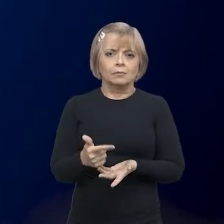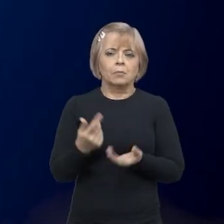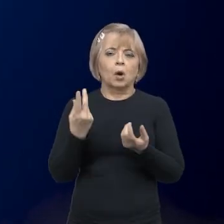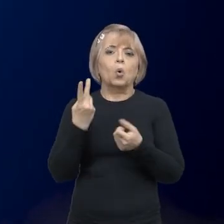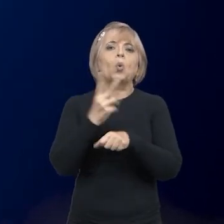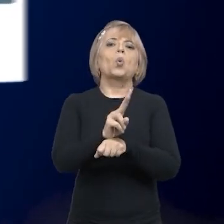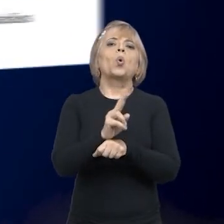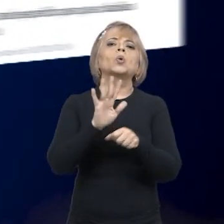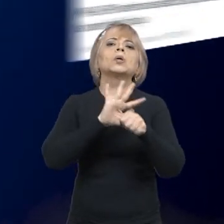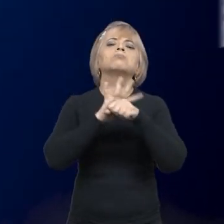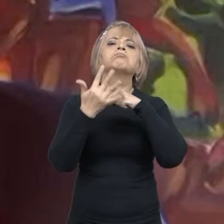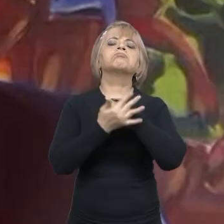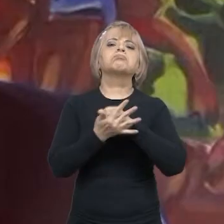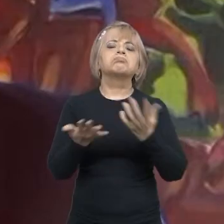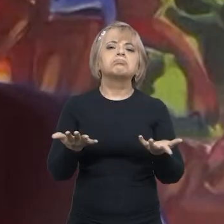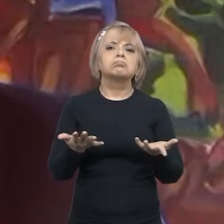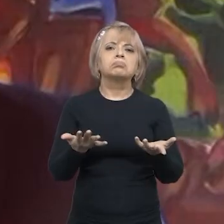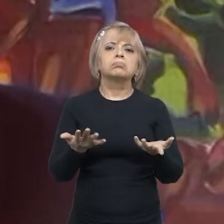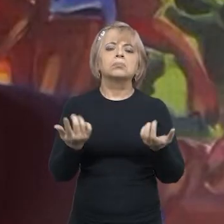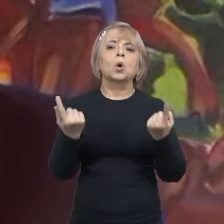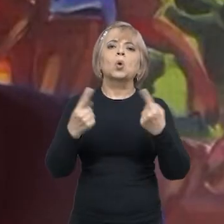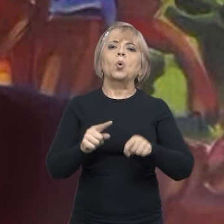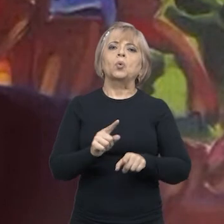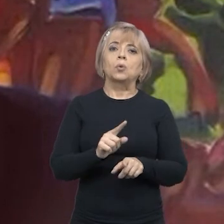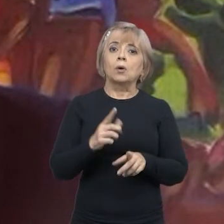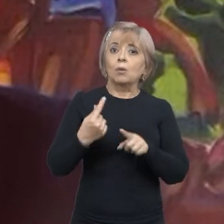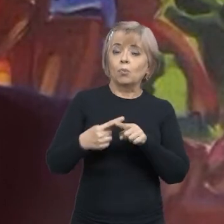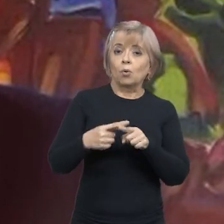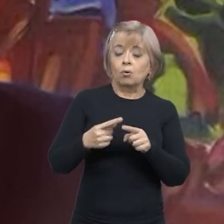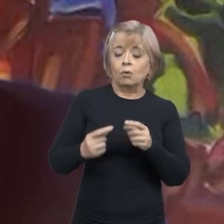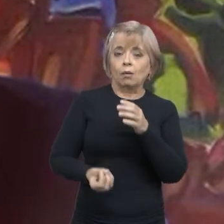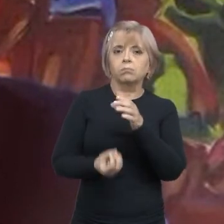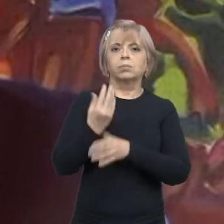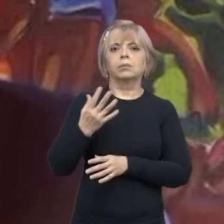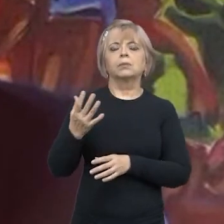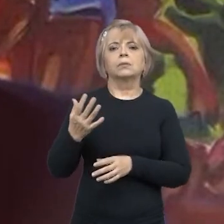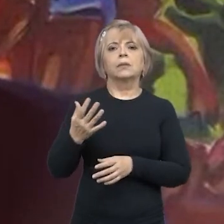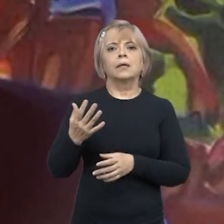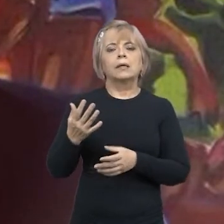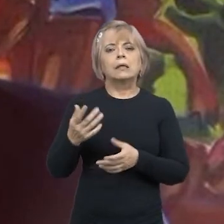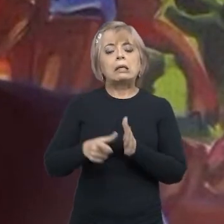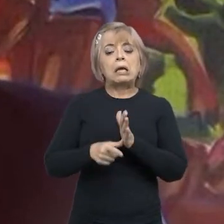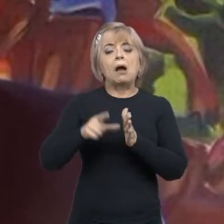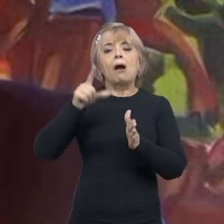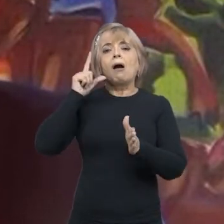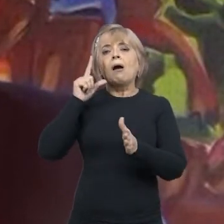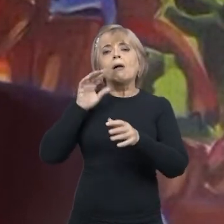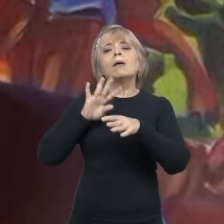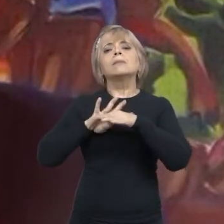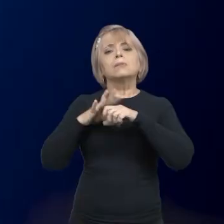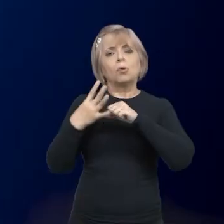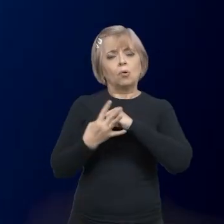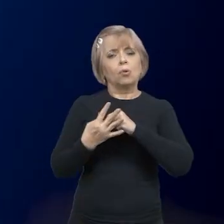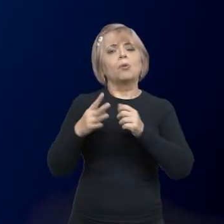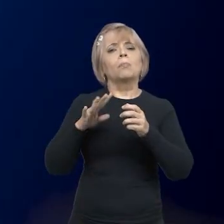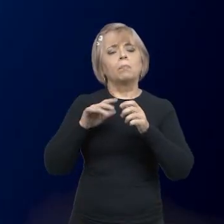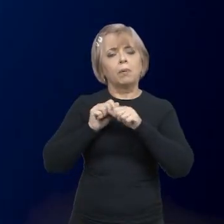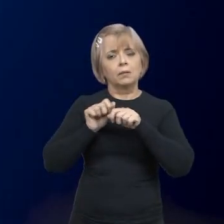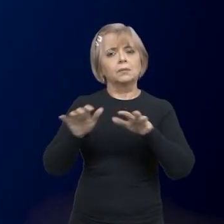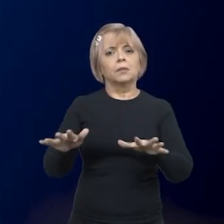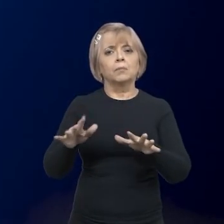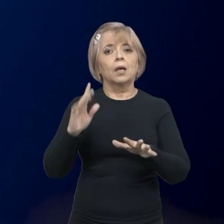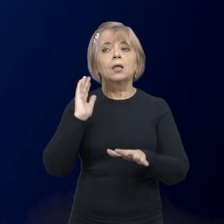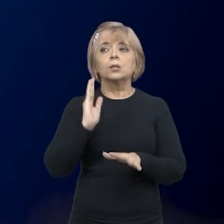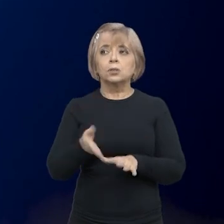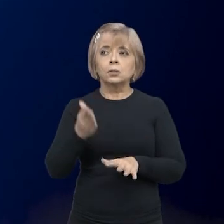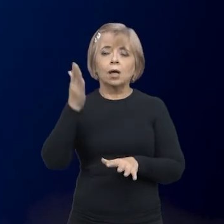coronavírus. Então esse também foi um problema que apareceu muito cedo, né? E muito antes da pandemia, ou um pouco antes da pandemia, a